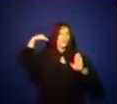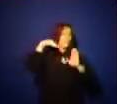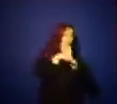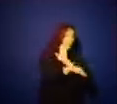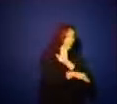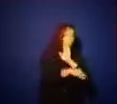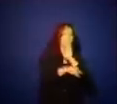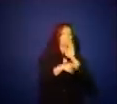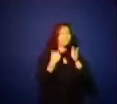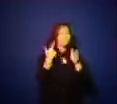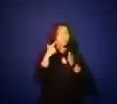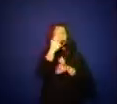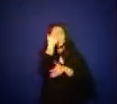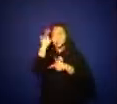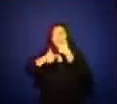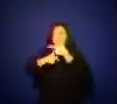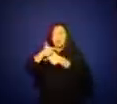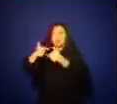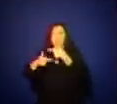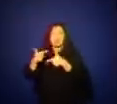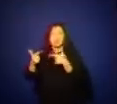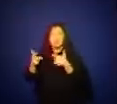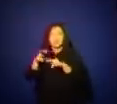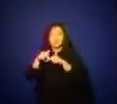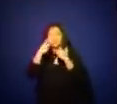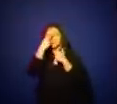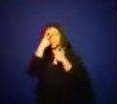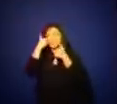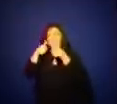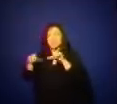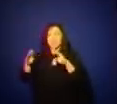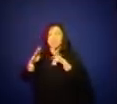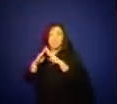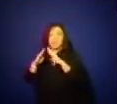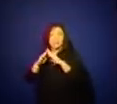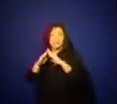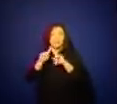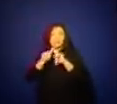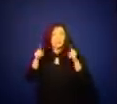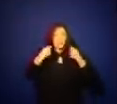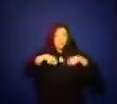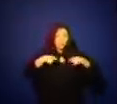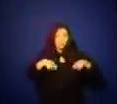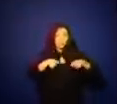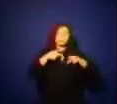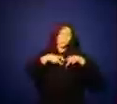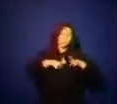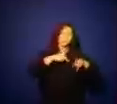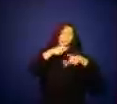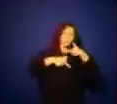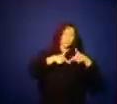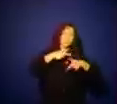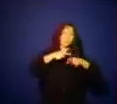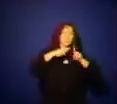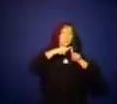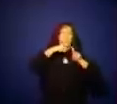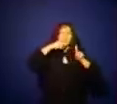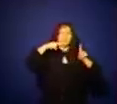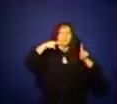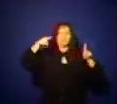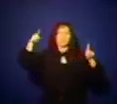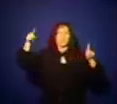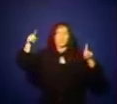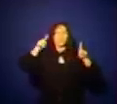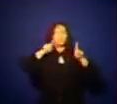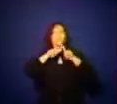e você teve um choque muito positivo na demanda de bens subiu muito né E aí a teoria que essa coisa ia se reequilibrar relativamente